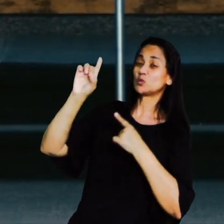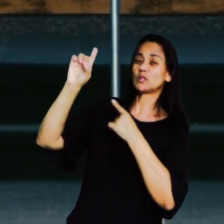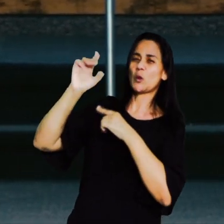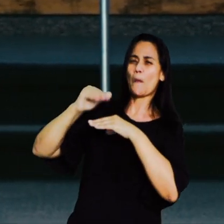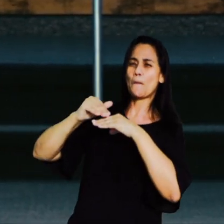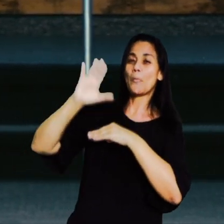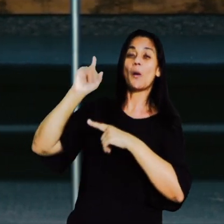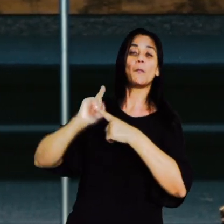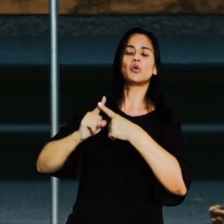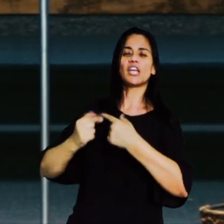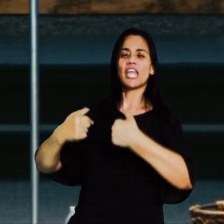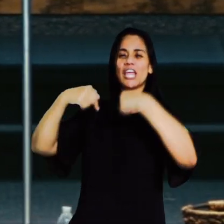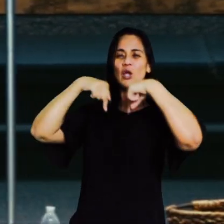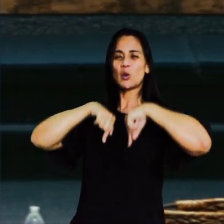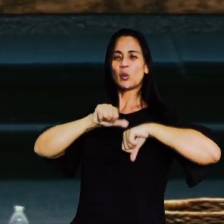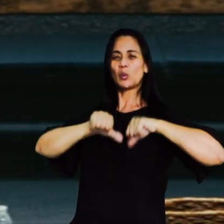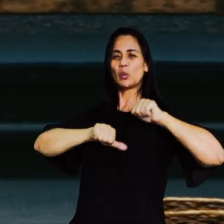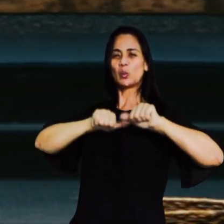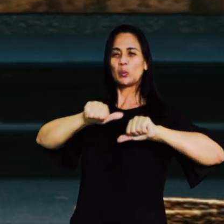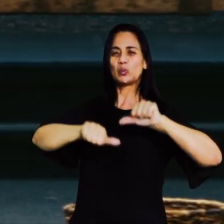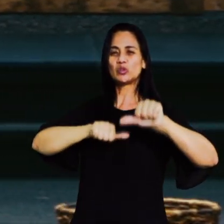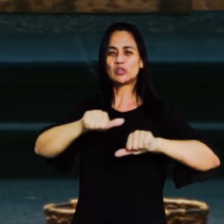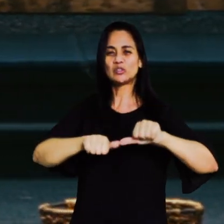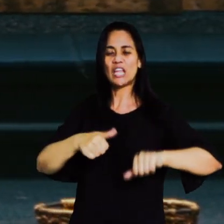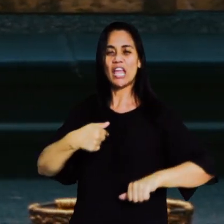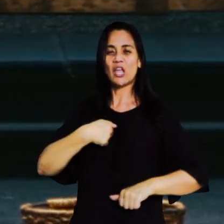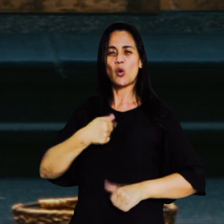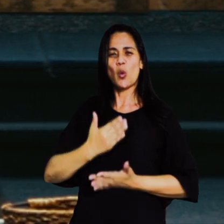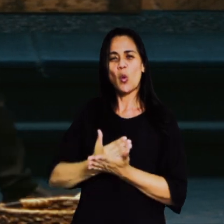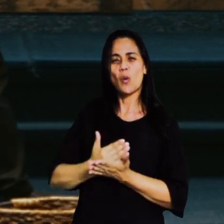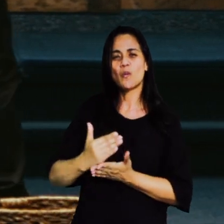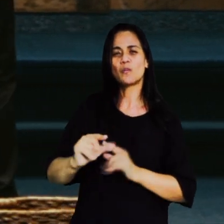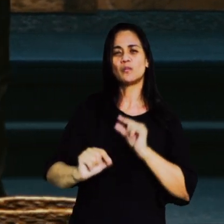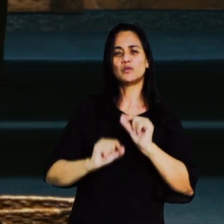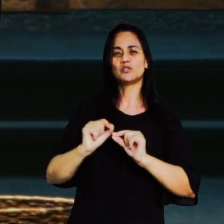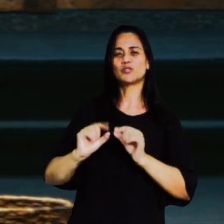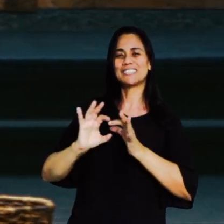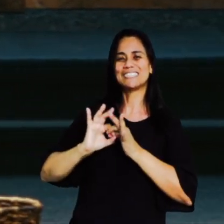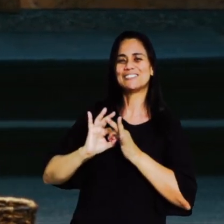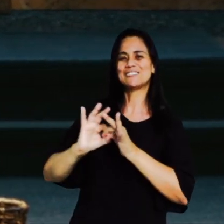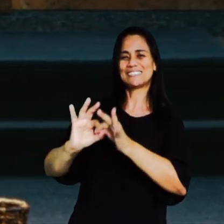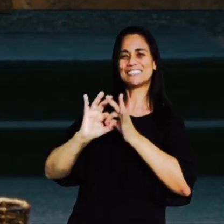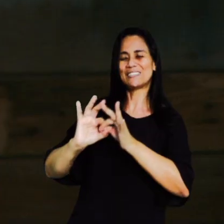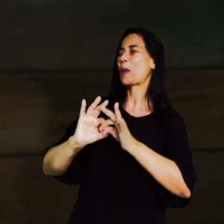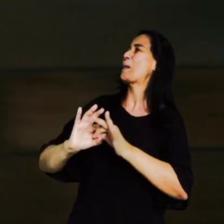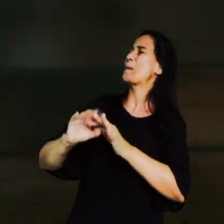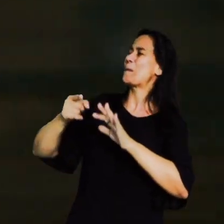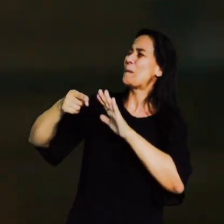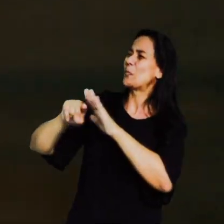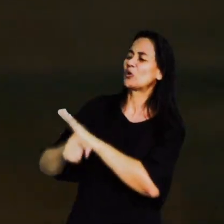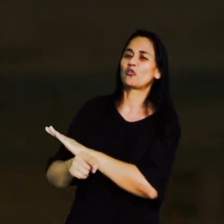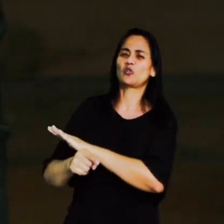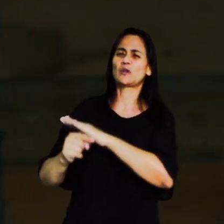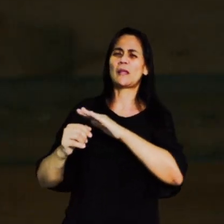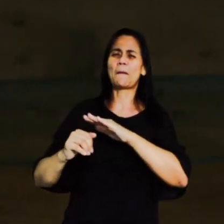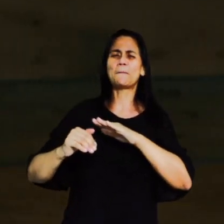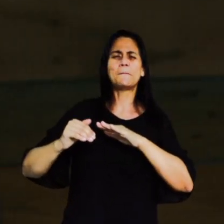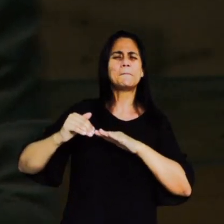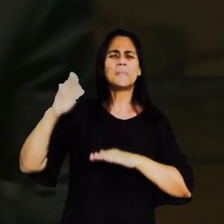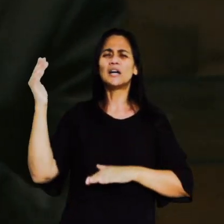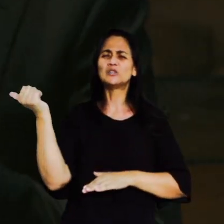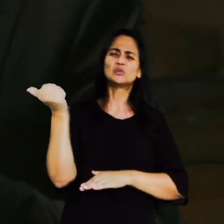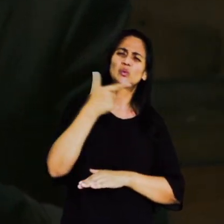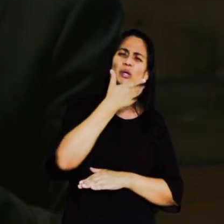conhecer gnosco, uma intimidade maior do que um marido e uma mulher tem. É um